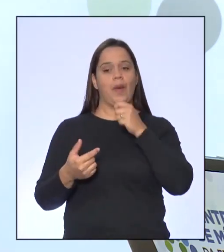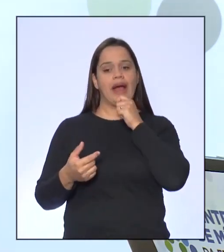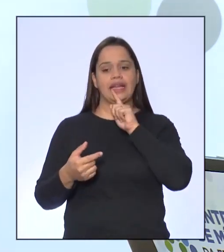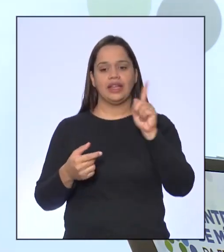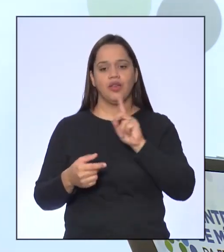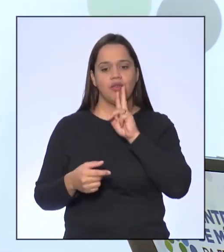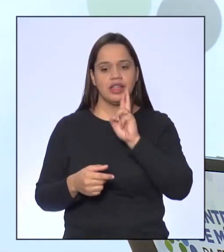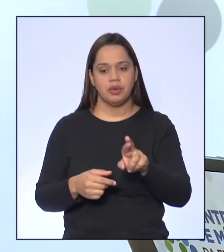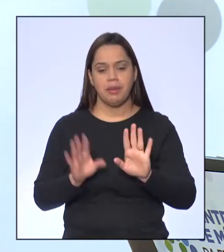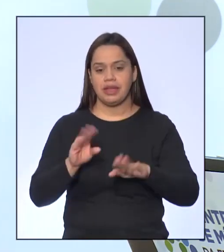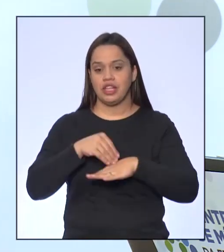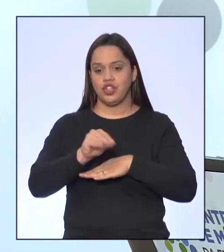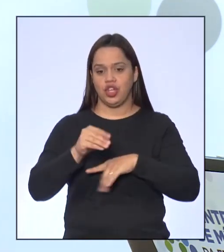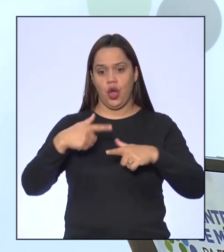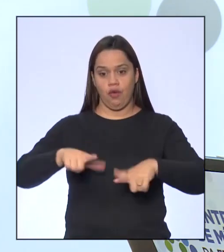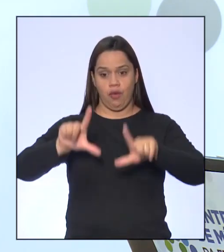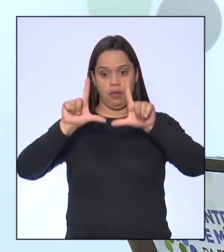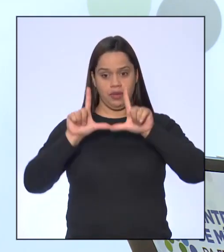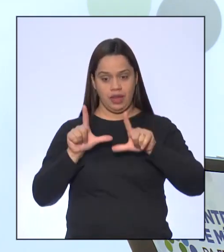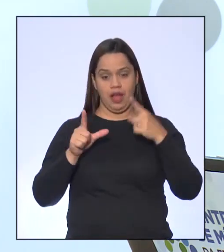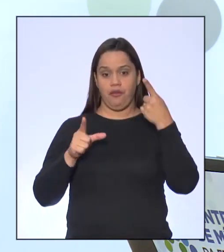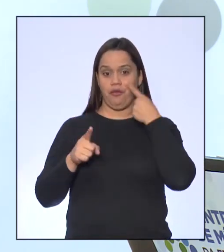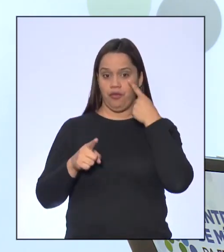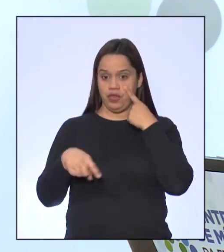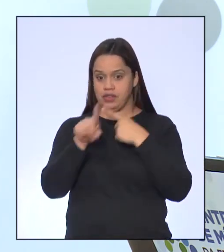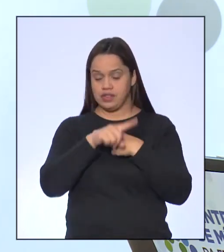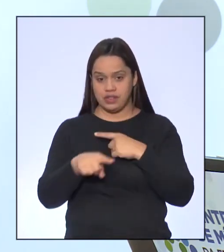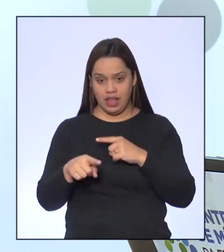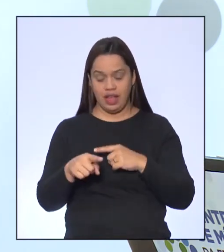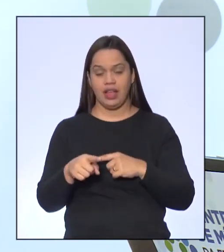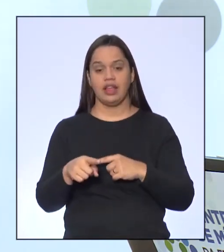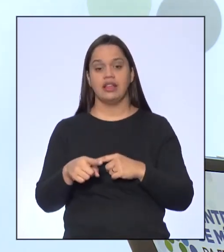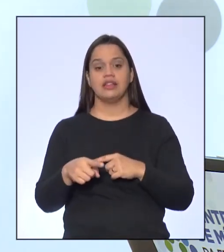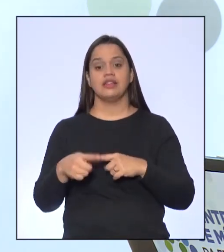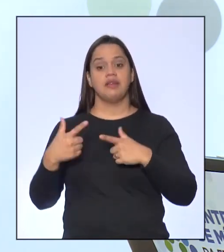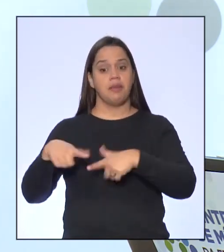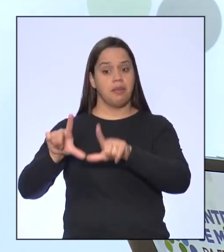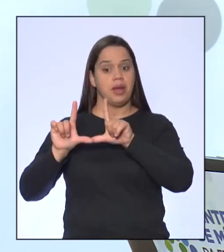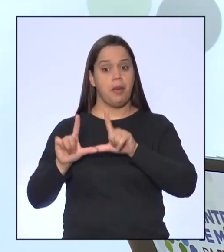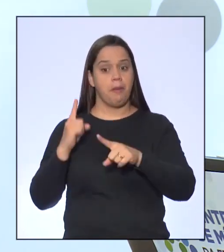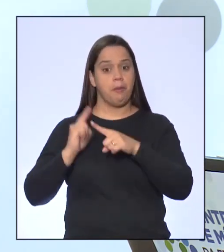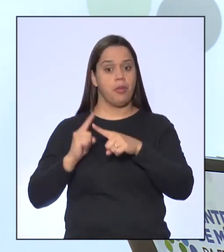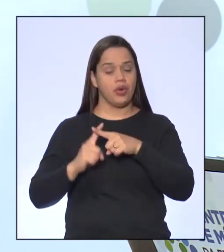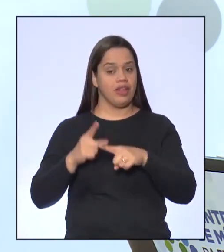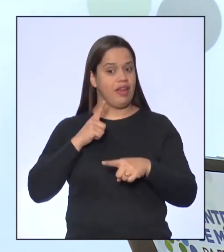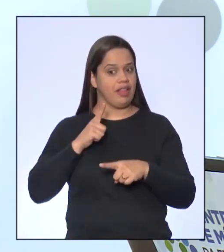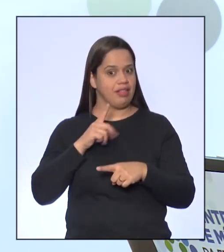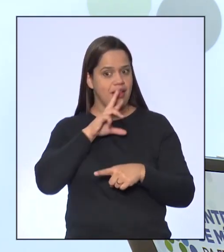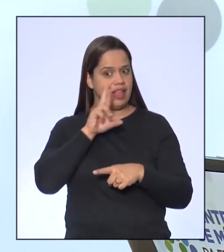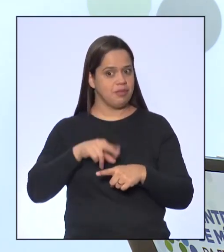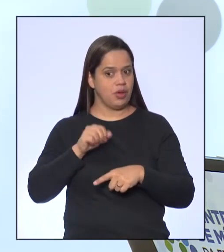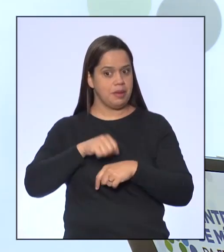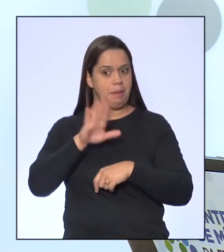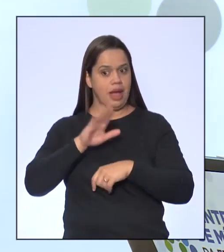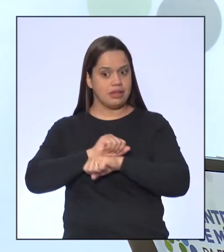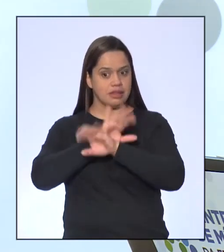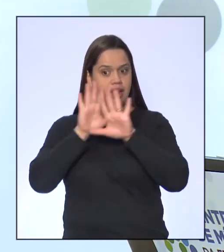para vocês. Prestem bastante atenção nessa imagem, que eu acho que agora virão respostas mais concretas,